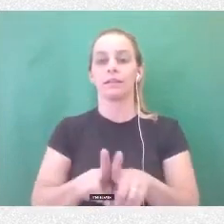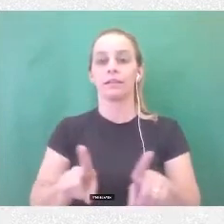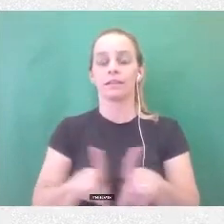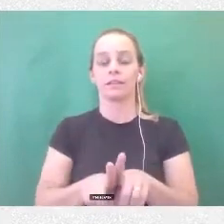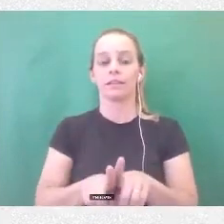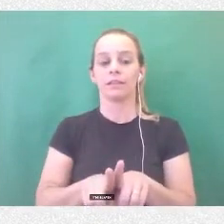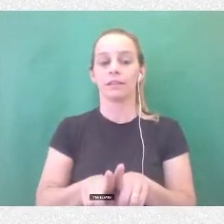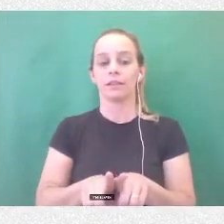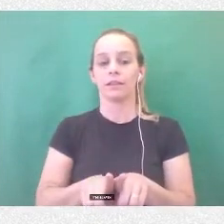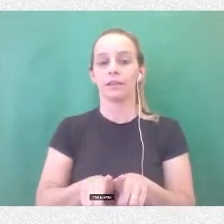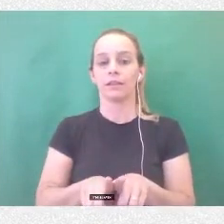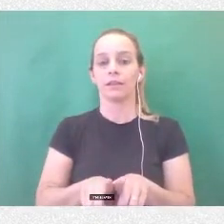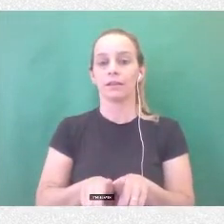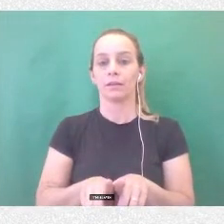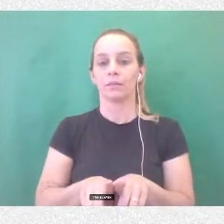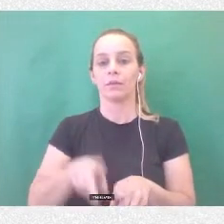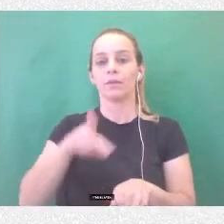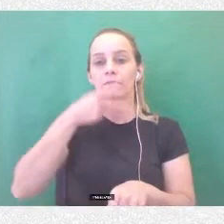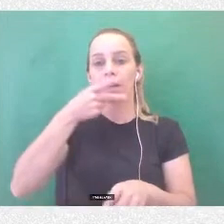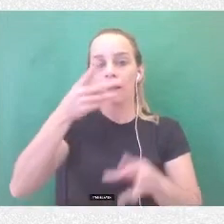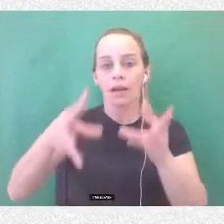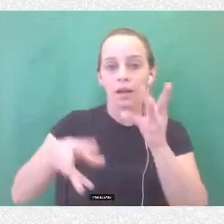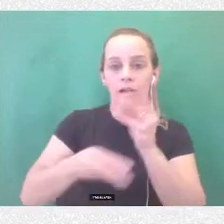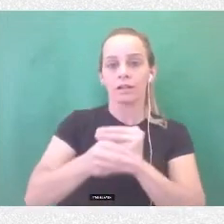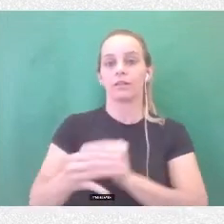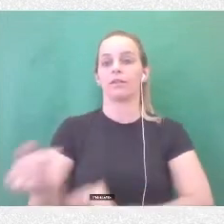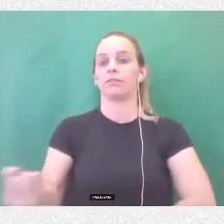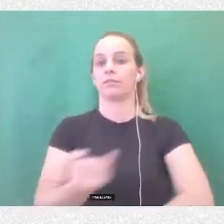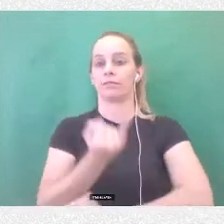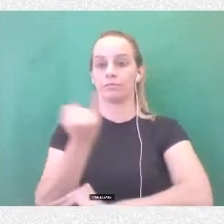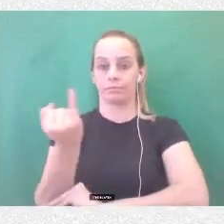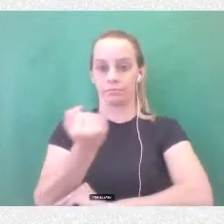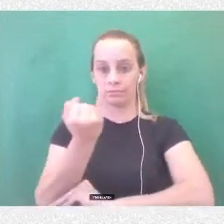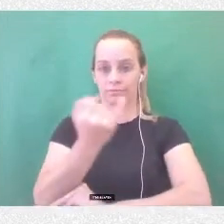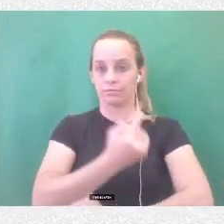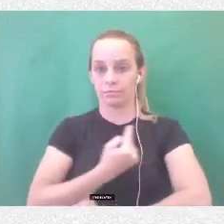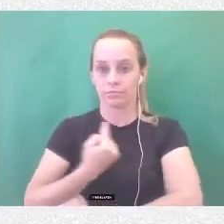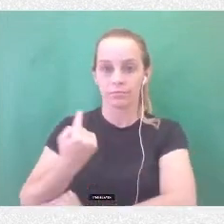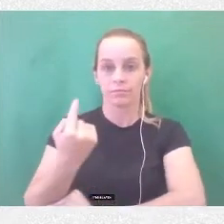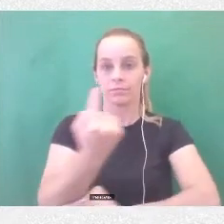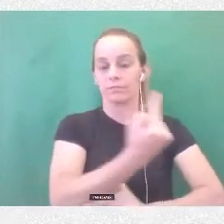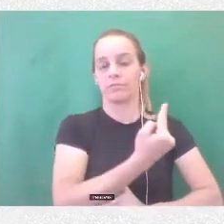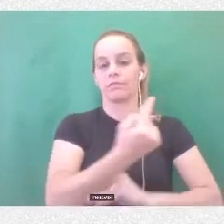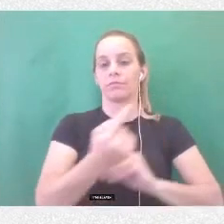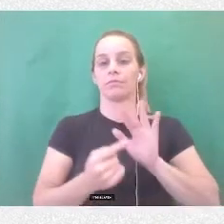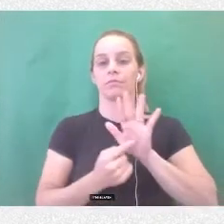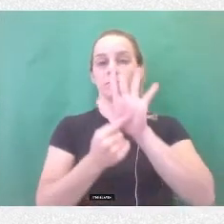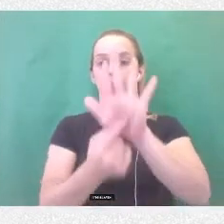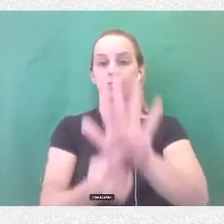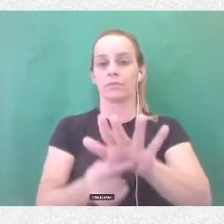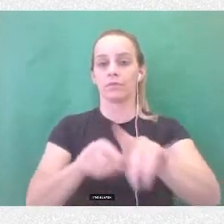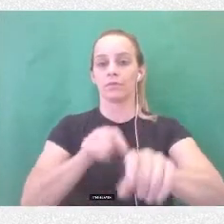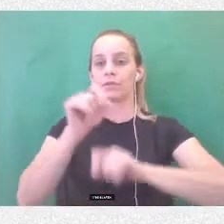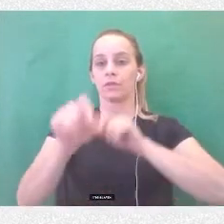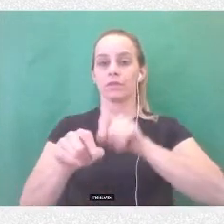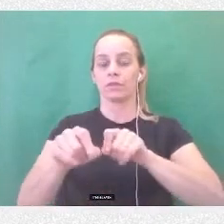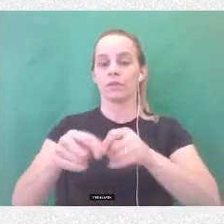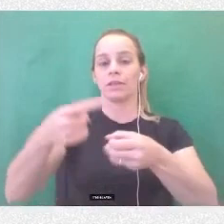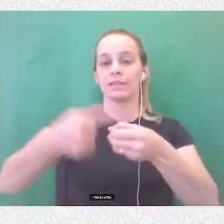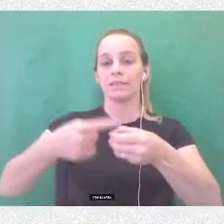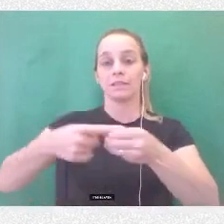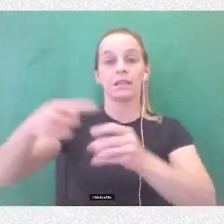E ainda salientando dentro dessa fala a importância de nós destacarmos aqui que o município de Toledo não tem nenhum